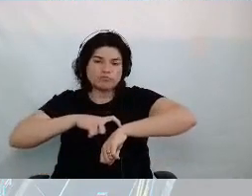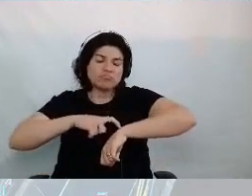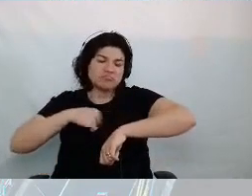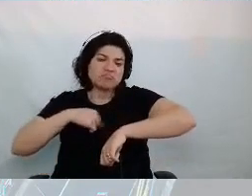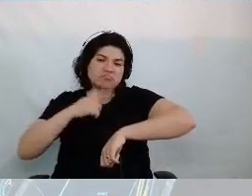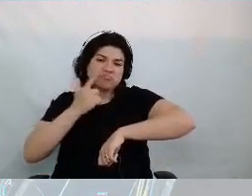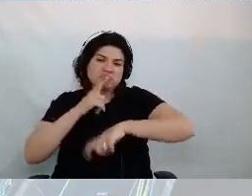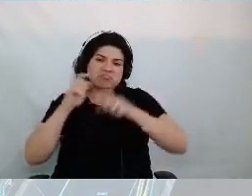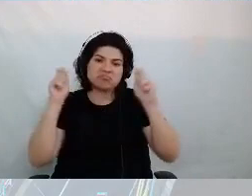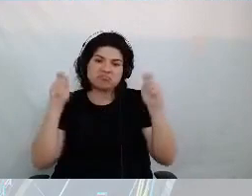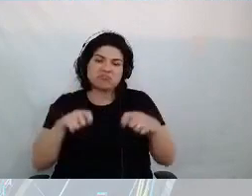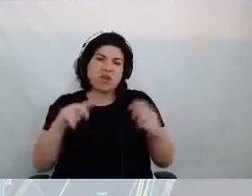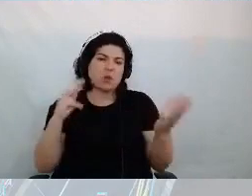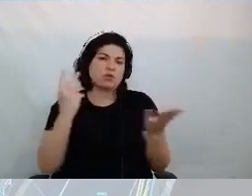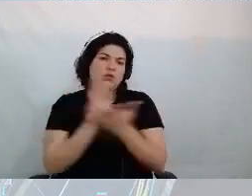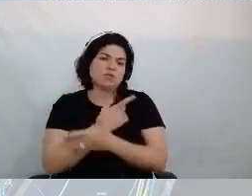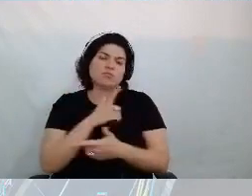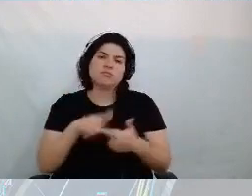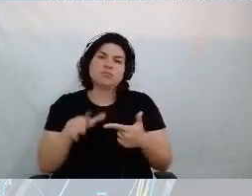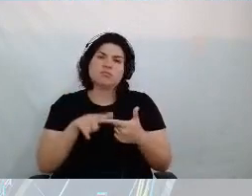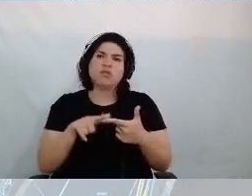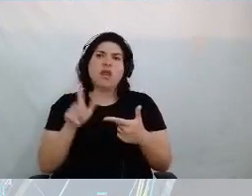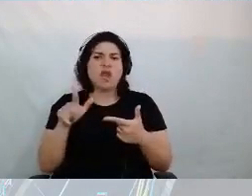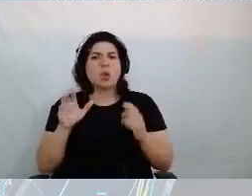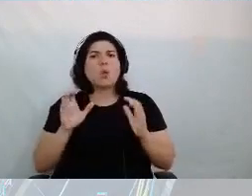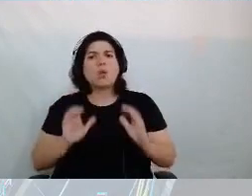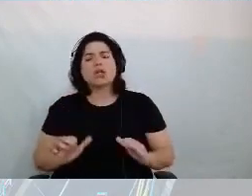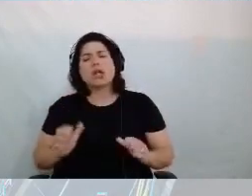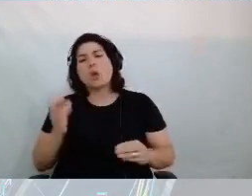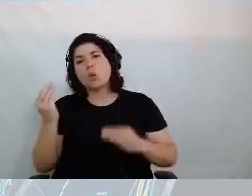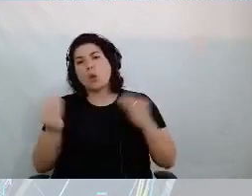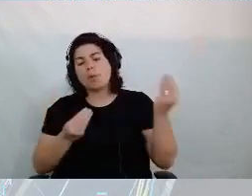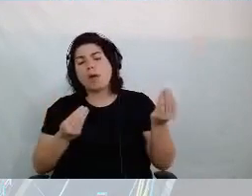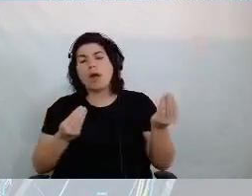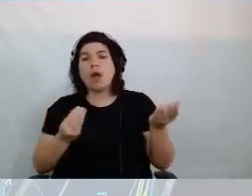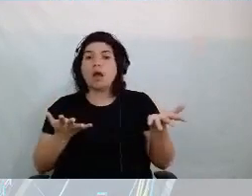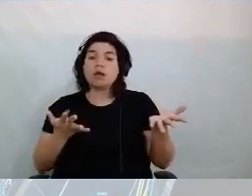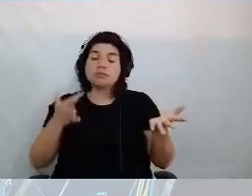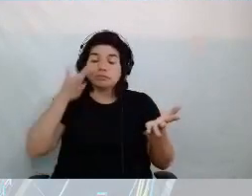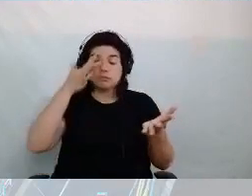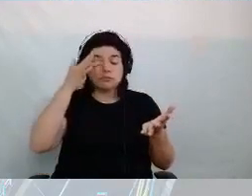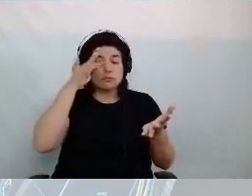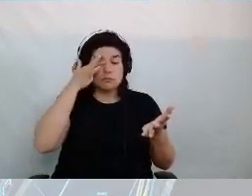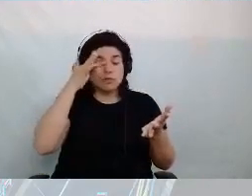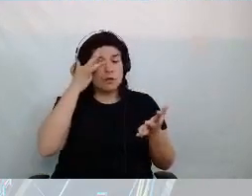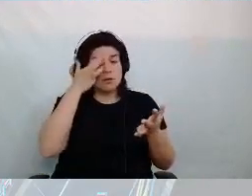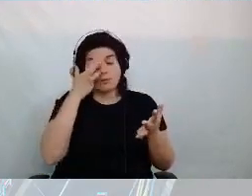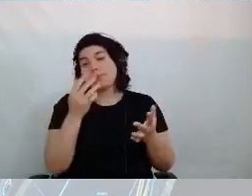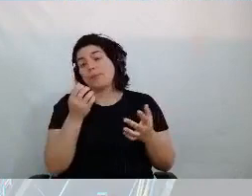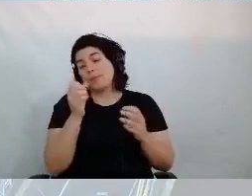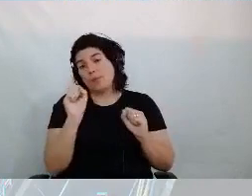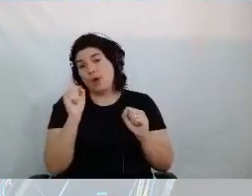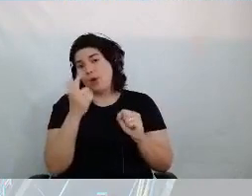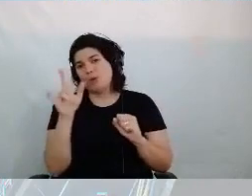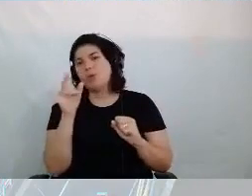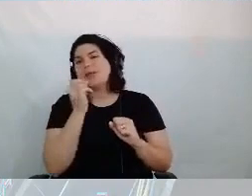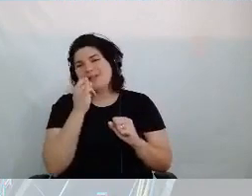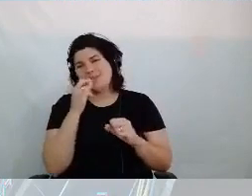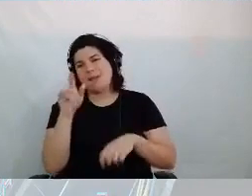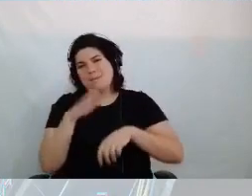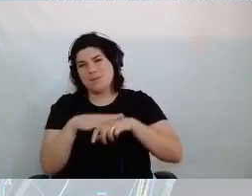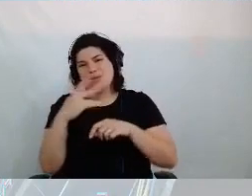efeitos colaterais. Como é que vai se comportar a aplicação? Mas pode ser que tenha o exemplo lá da Deolane, que o Sérgio comentou.